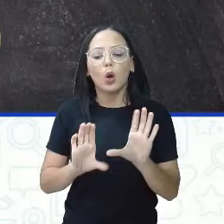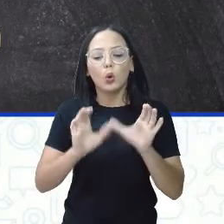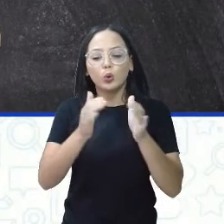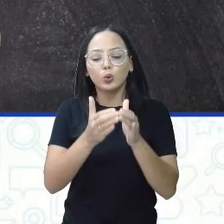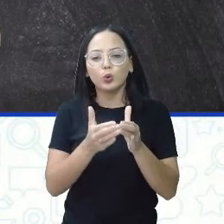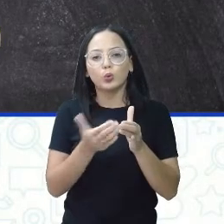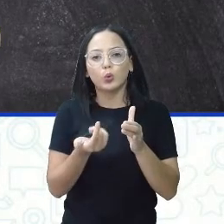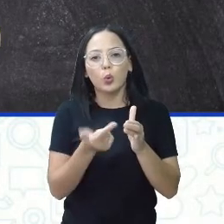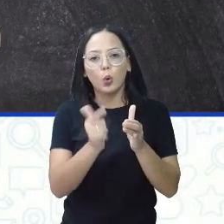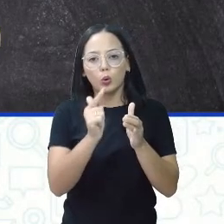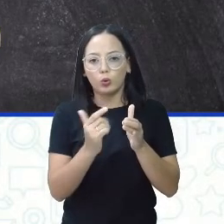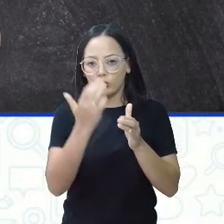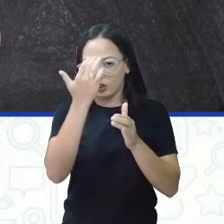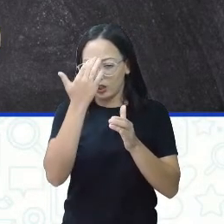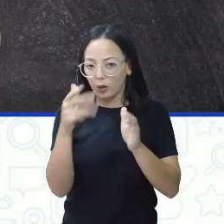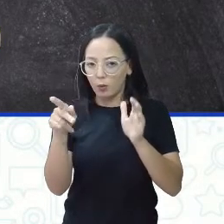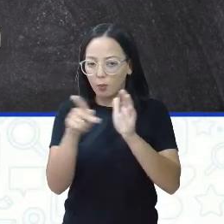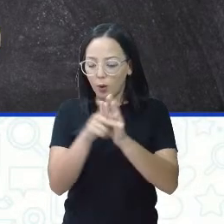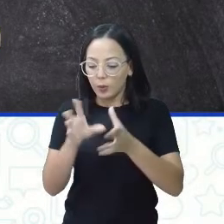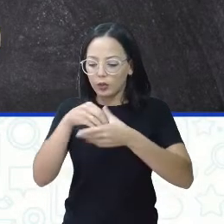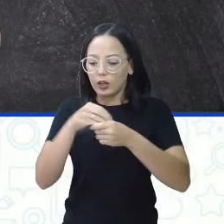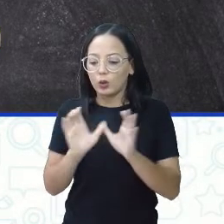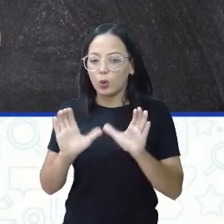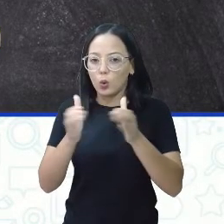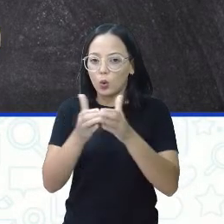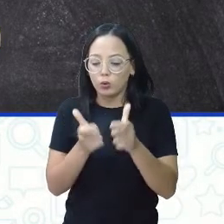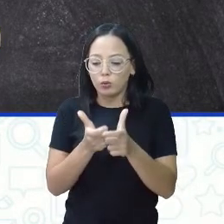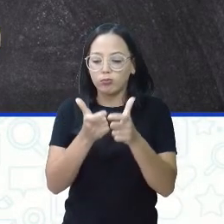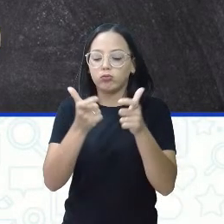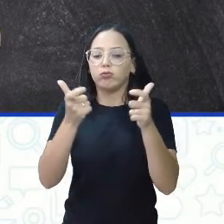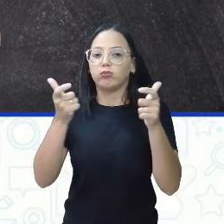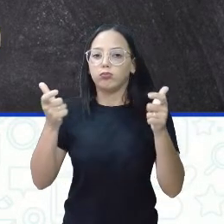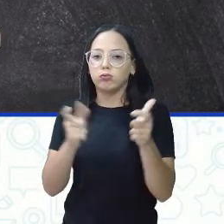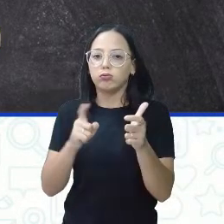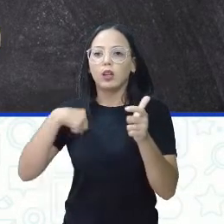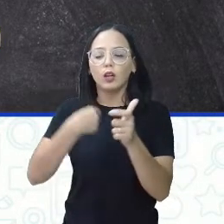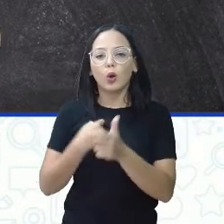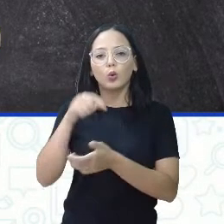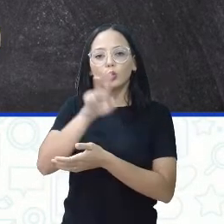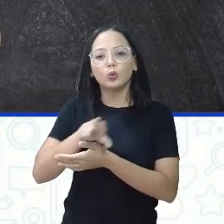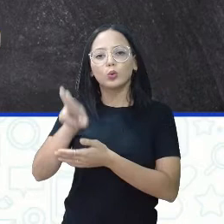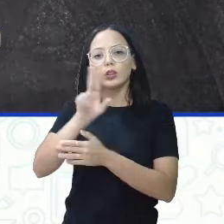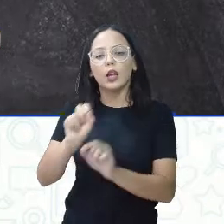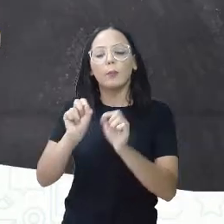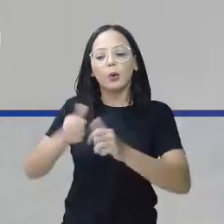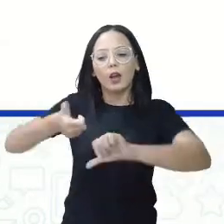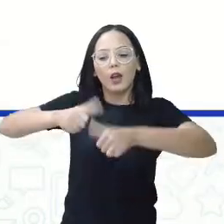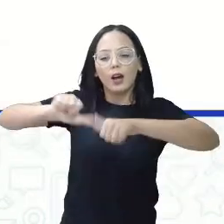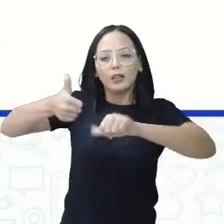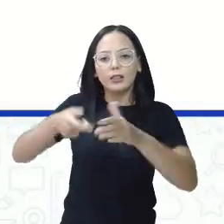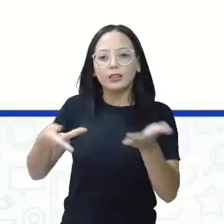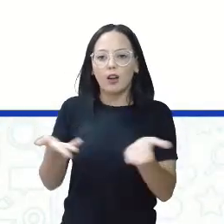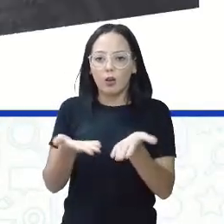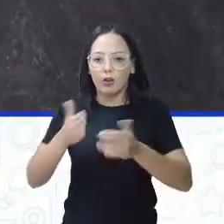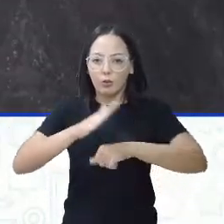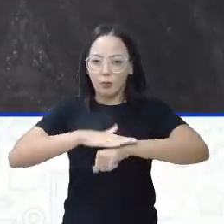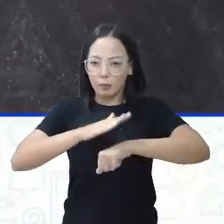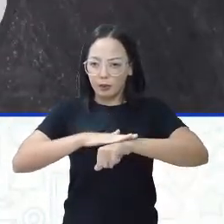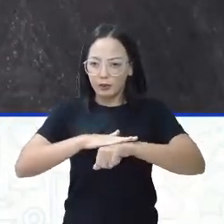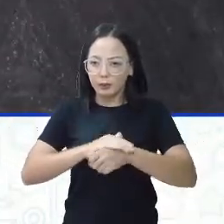subconjunto, ou seja, uma parte daquele conjunto gigante, enorme, né? Que a gente vai utilizar para analisar essa situação, tá